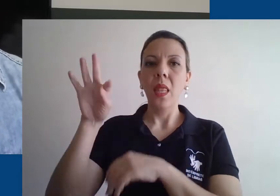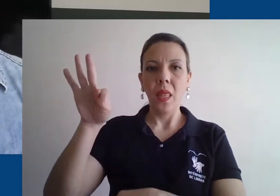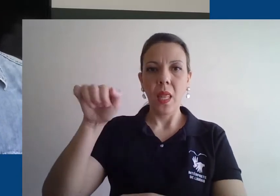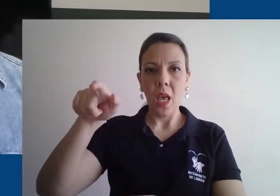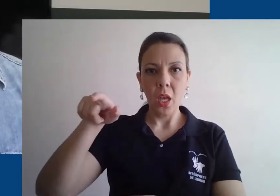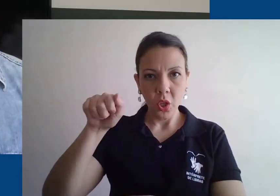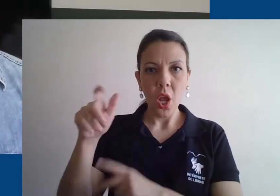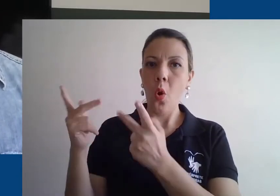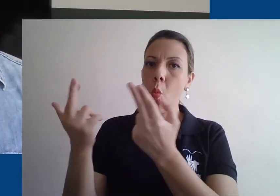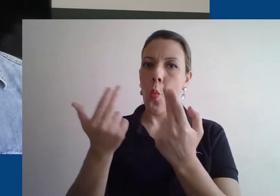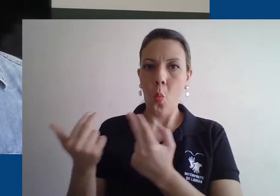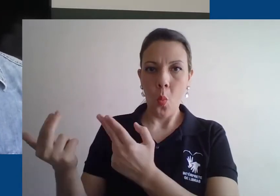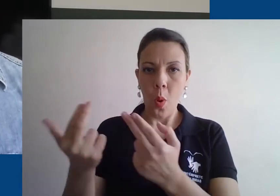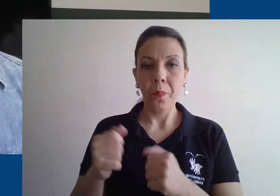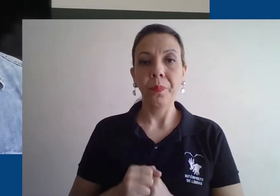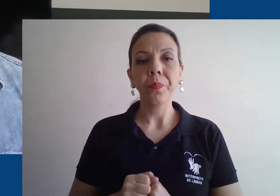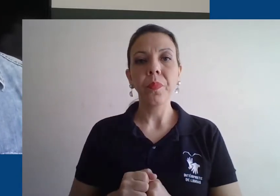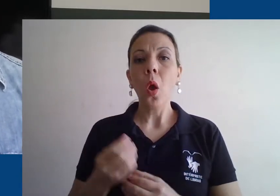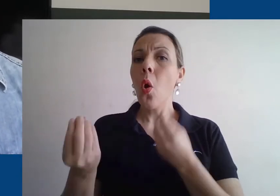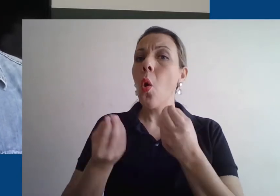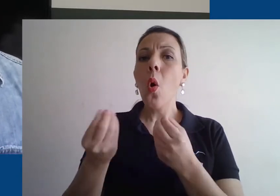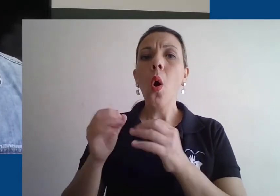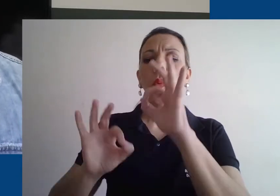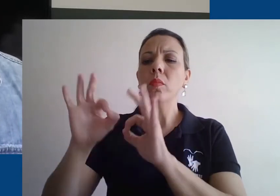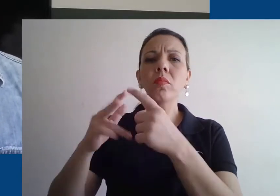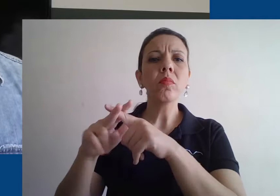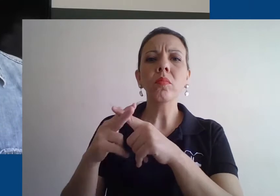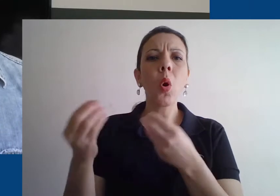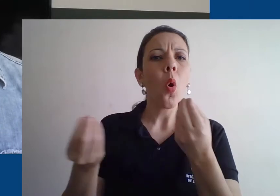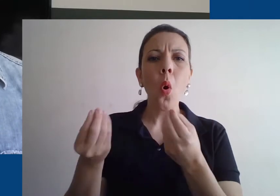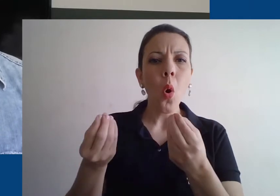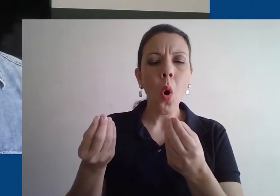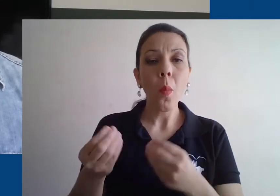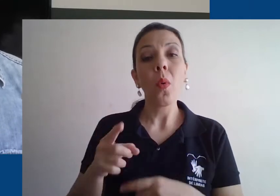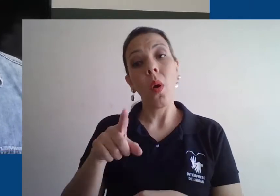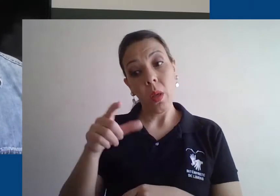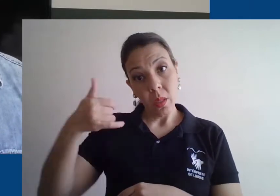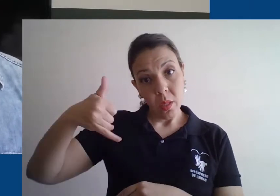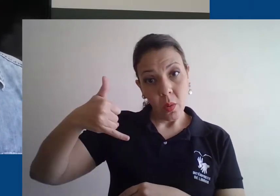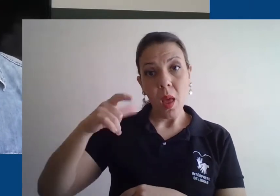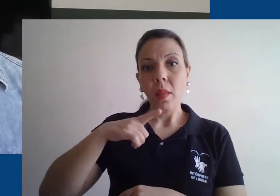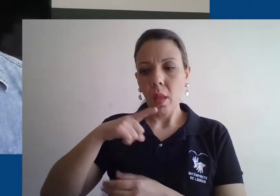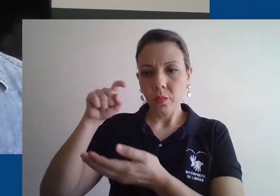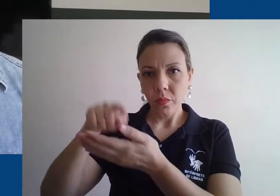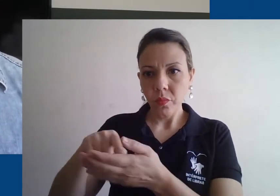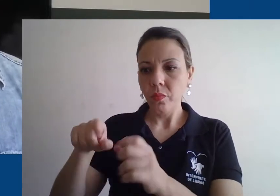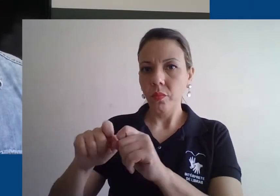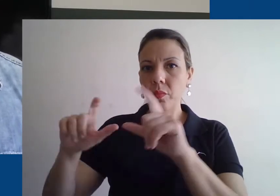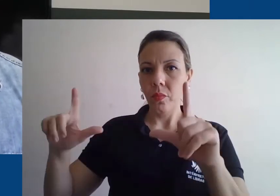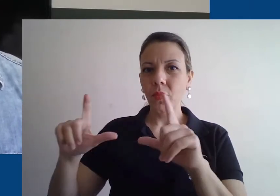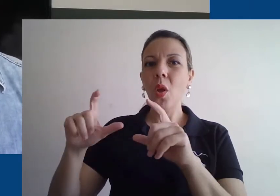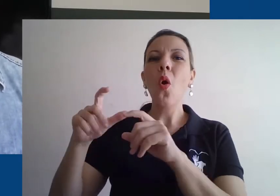tá bom? Você pode ajustar tudo isso na aba de configurações da sua câmera do celular. Se você não souber onde especificamente essa